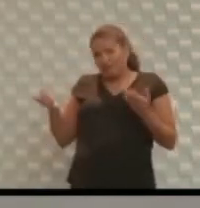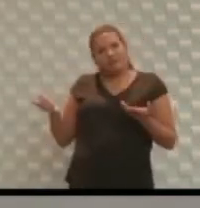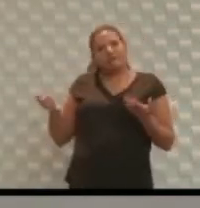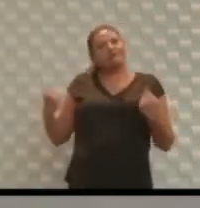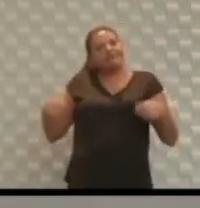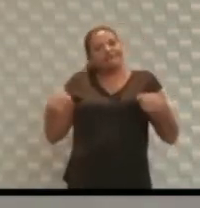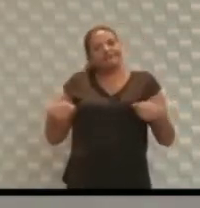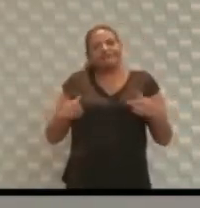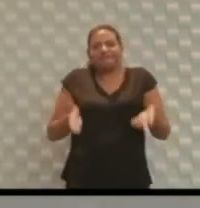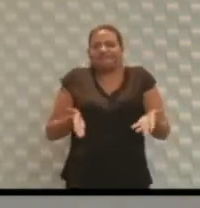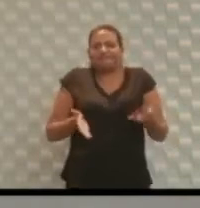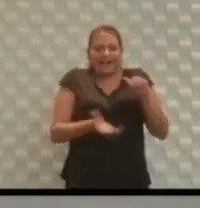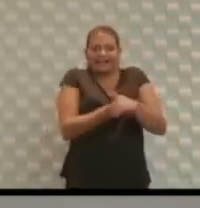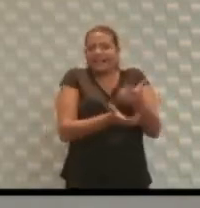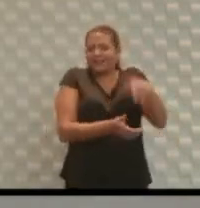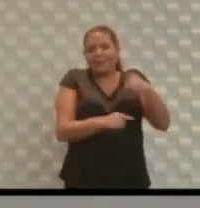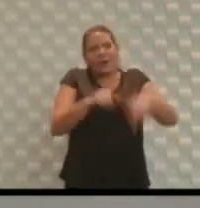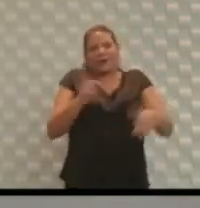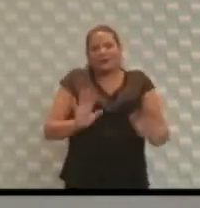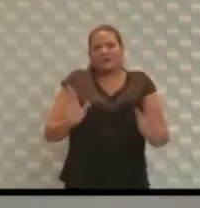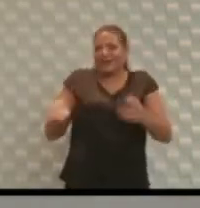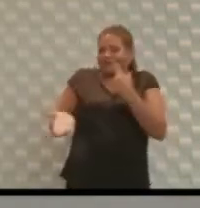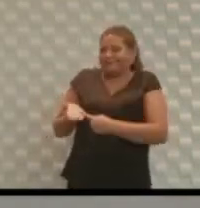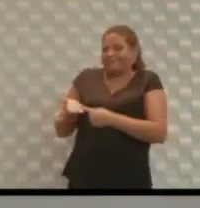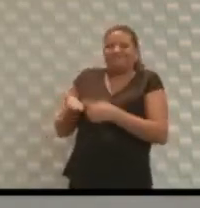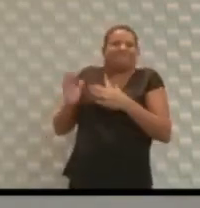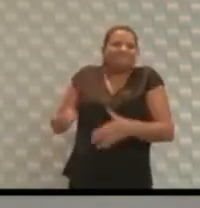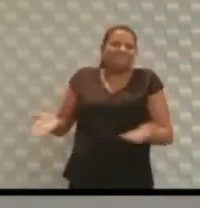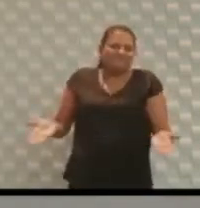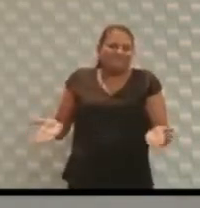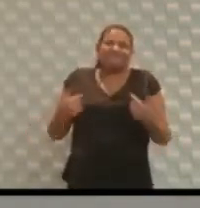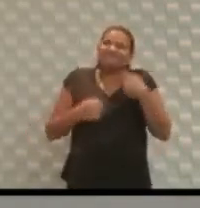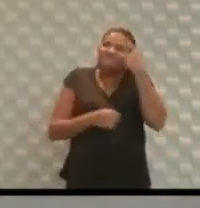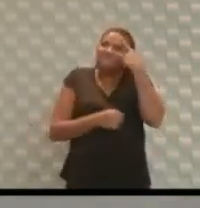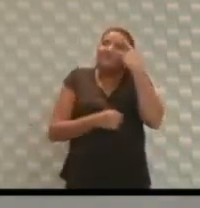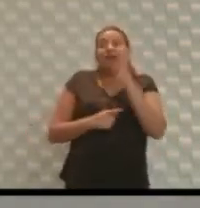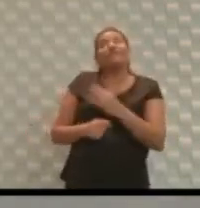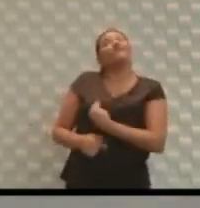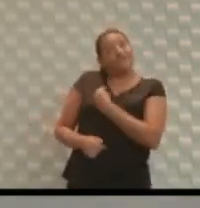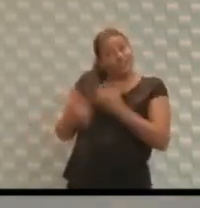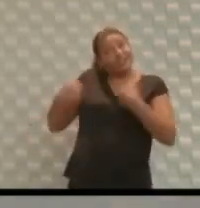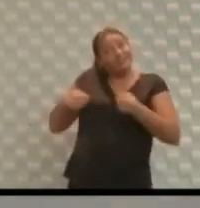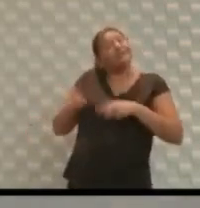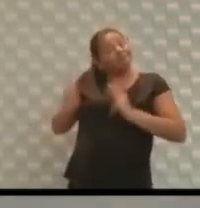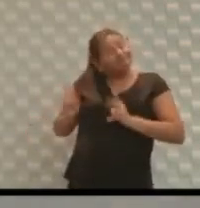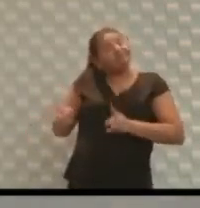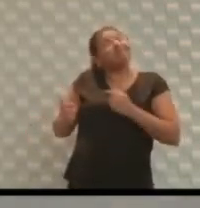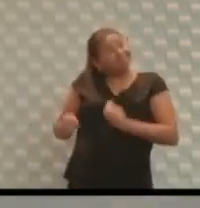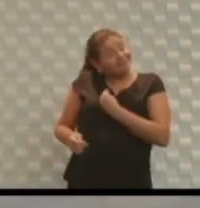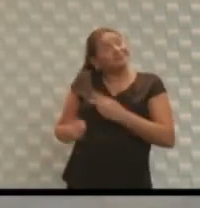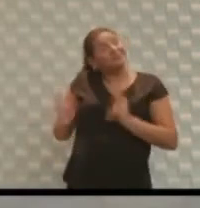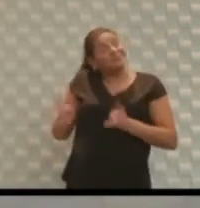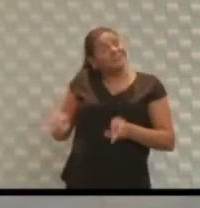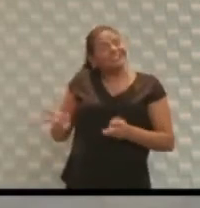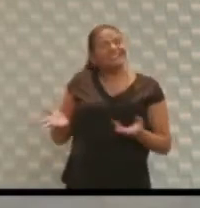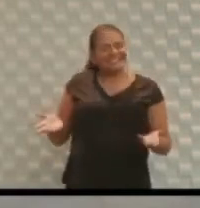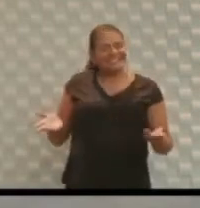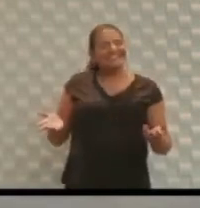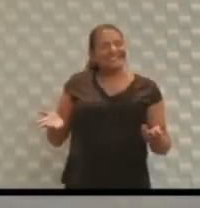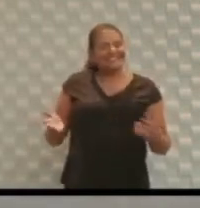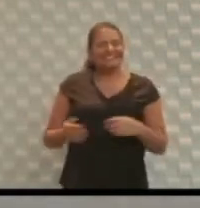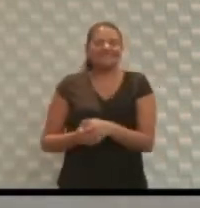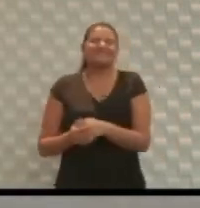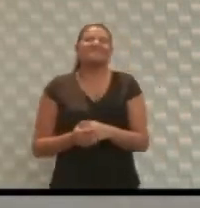Gente, o medo do Covid. Eu falava, Deus, eu não tenho medo de morrer do Covid, mas não boto o Lamartine de